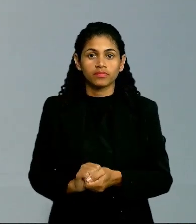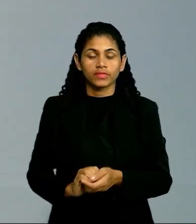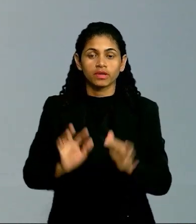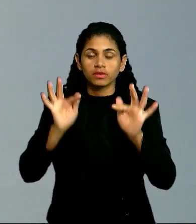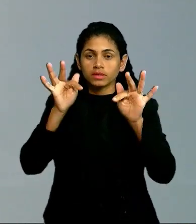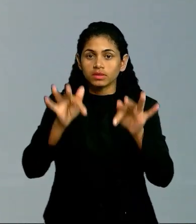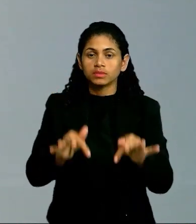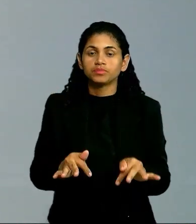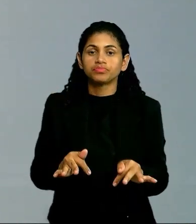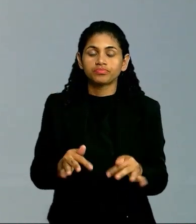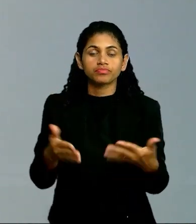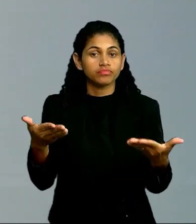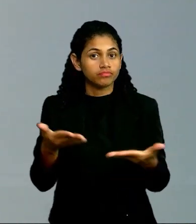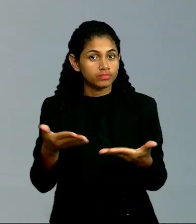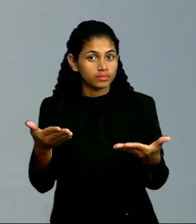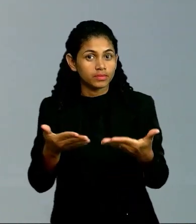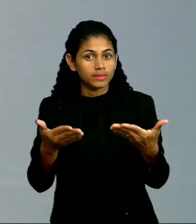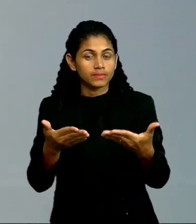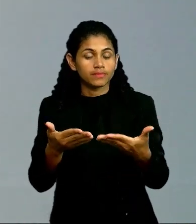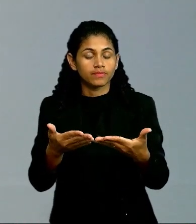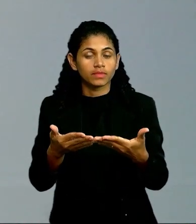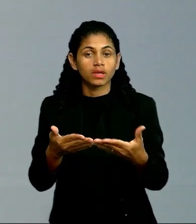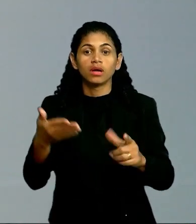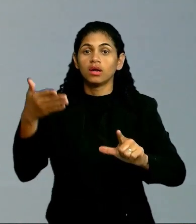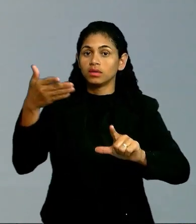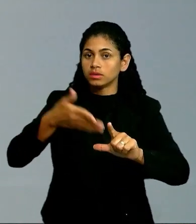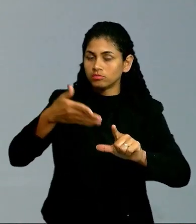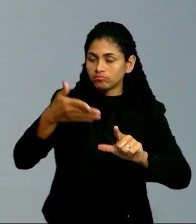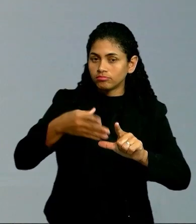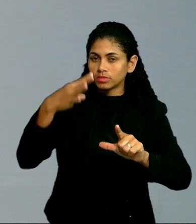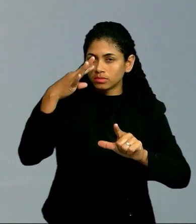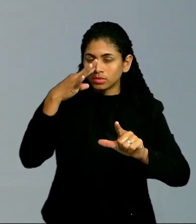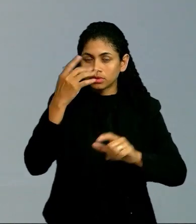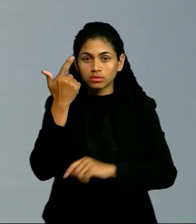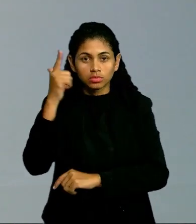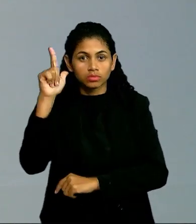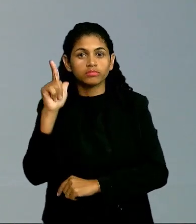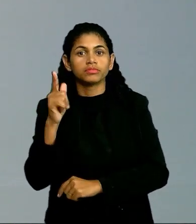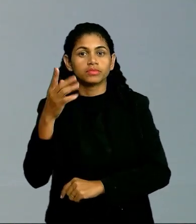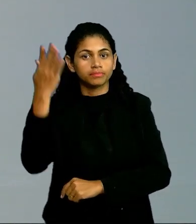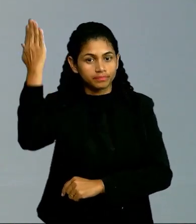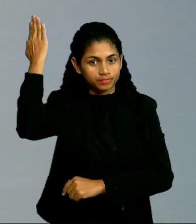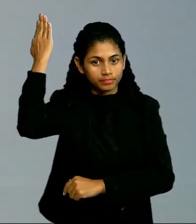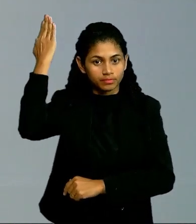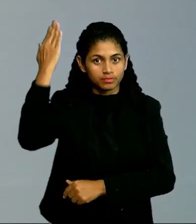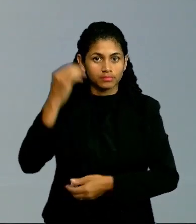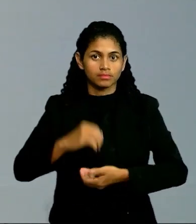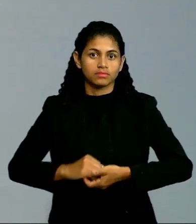hoje. Essa foi nossa aula. Para essas e outras aulas, acessem a nossa plataforma.